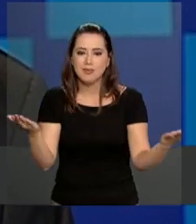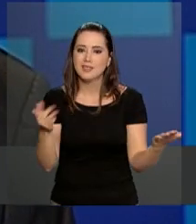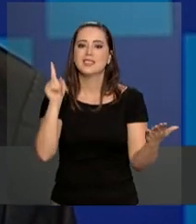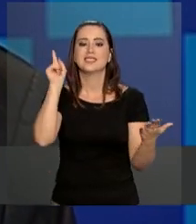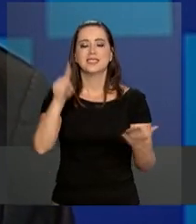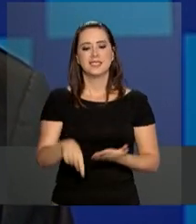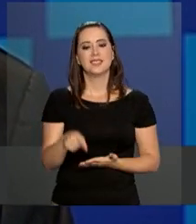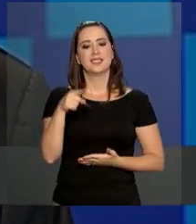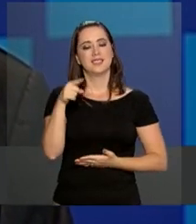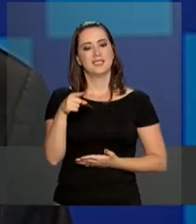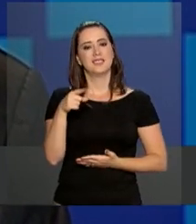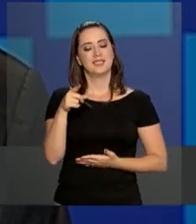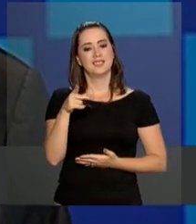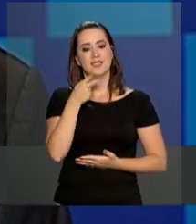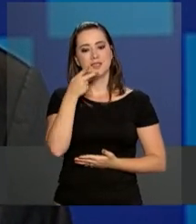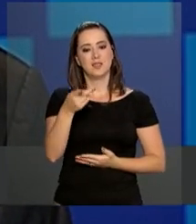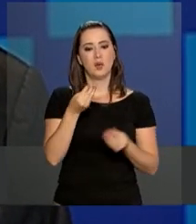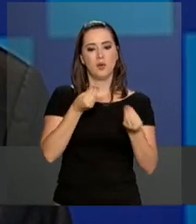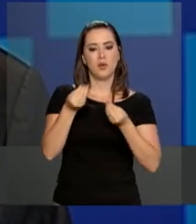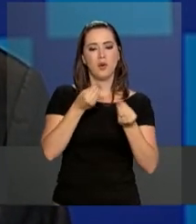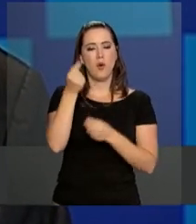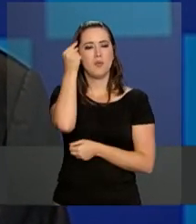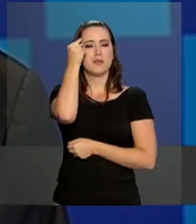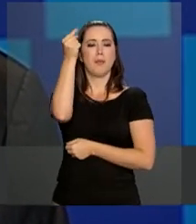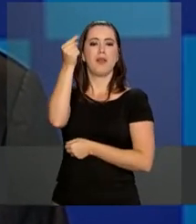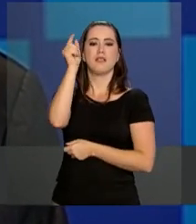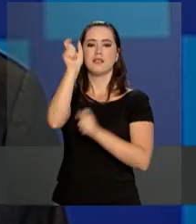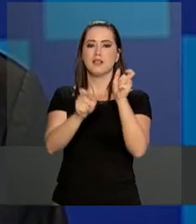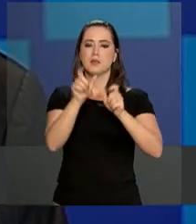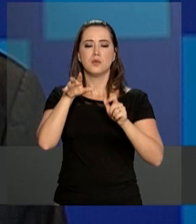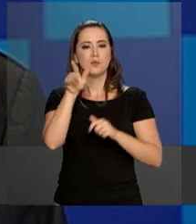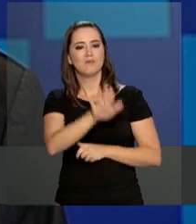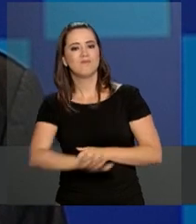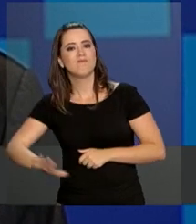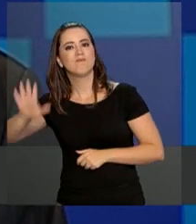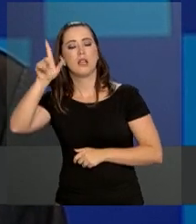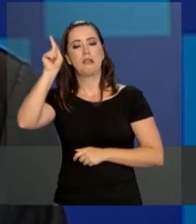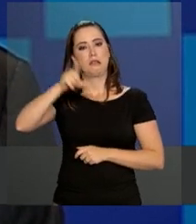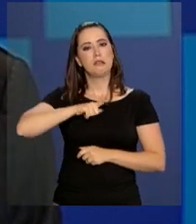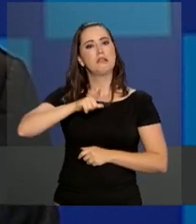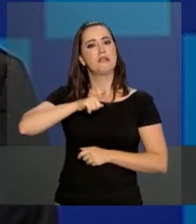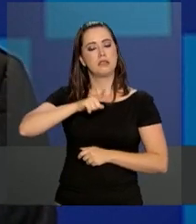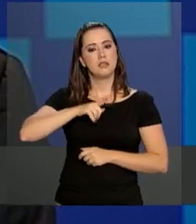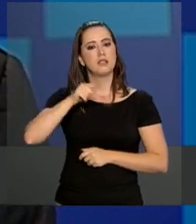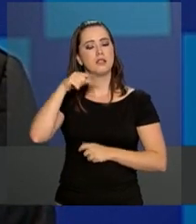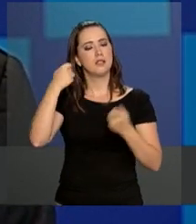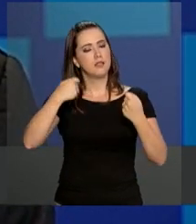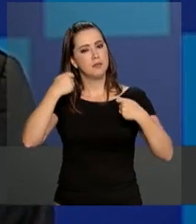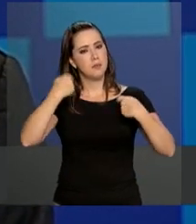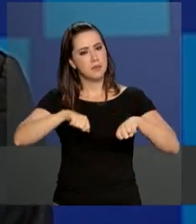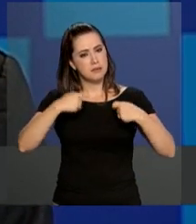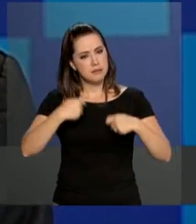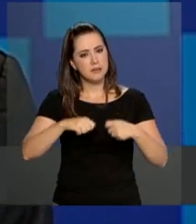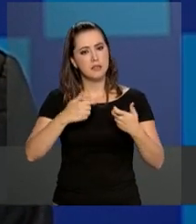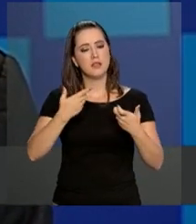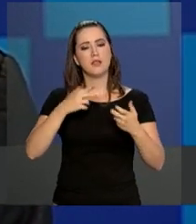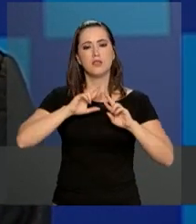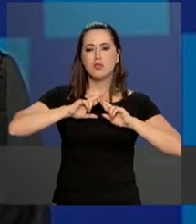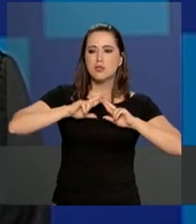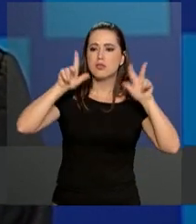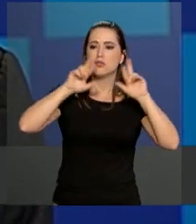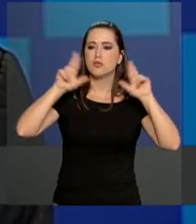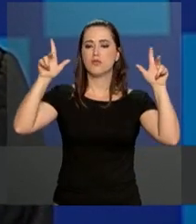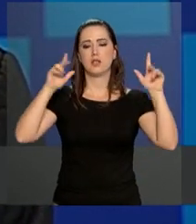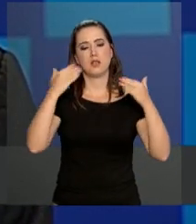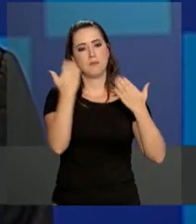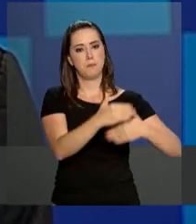senhores sobre é como se pensa nas pessoas de todo o brasil que têm necessidades diferentes